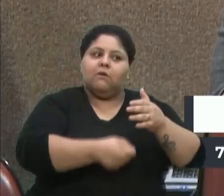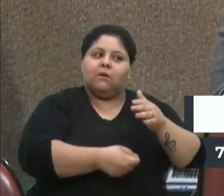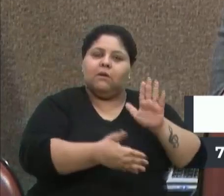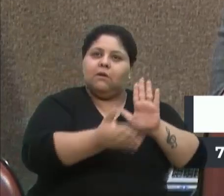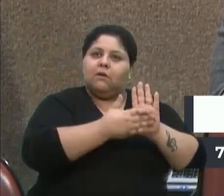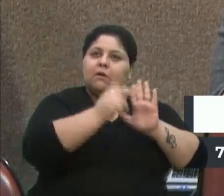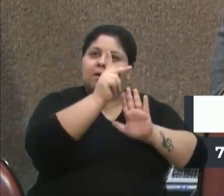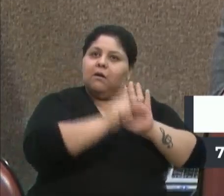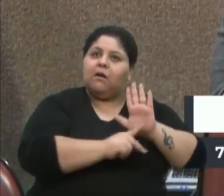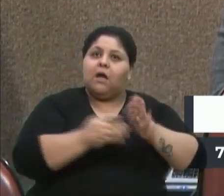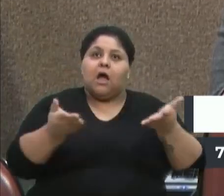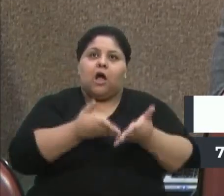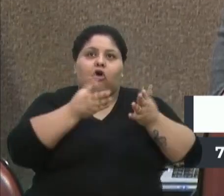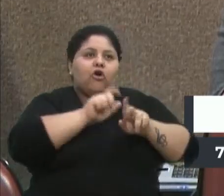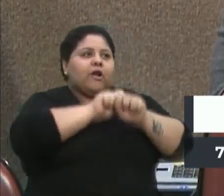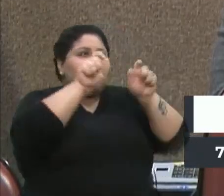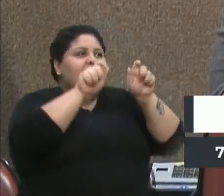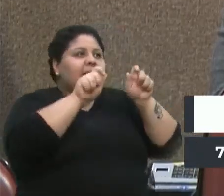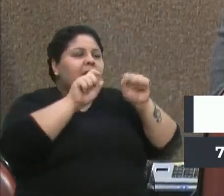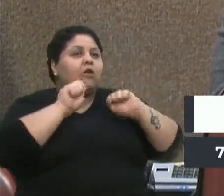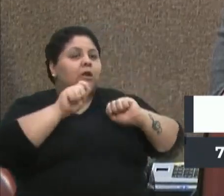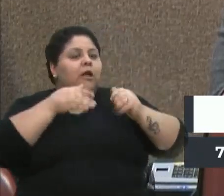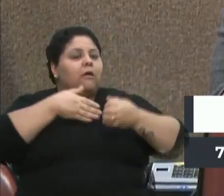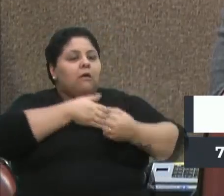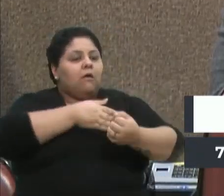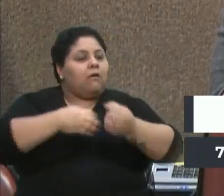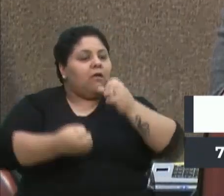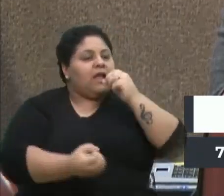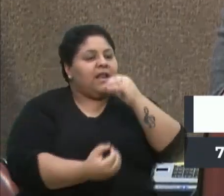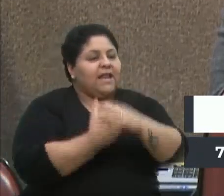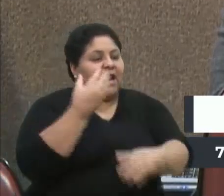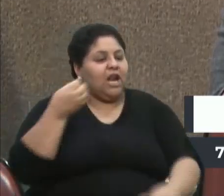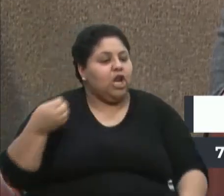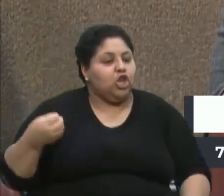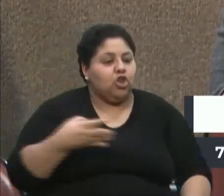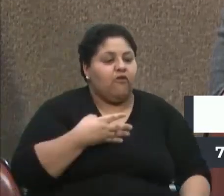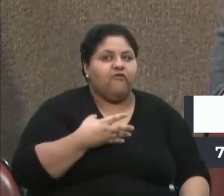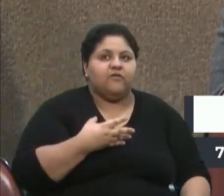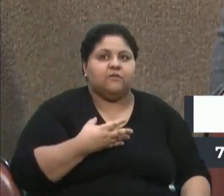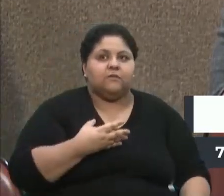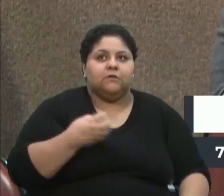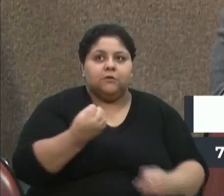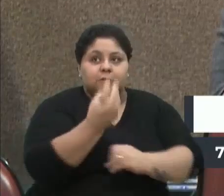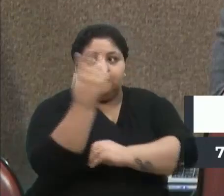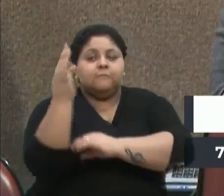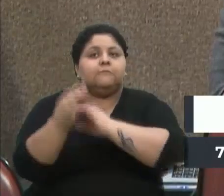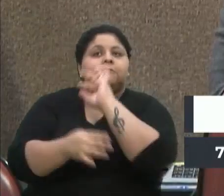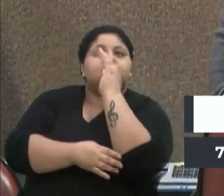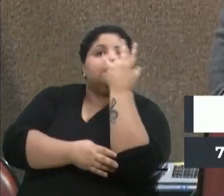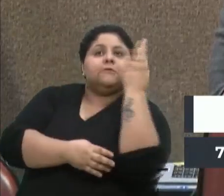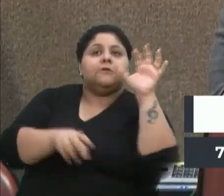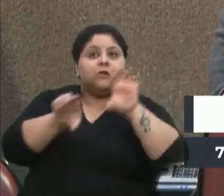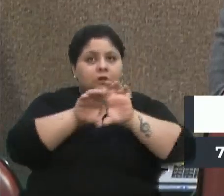ser claro, para quem está nos acompanhando, criar novas hortas comunitárias exige